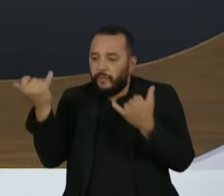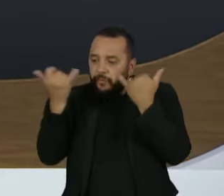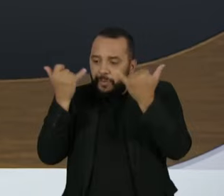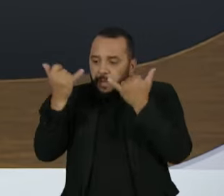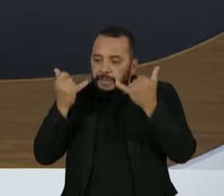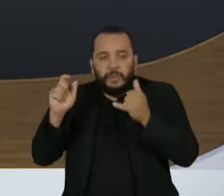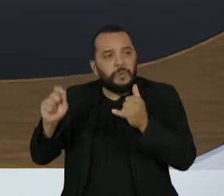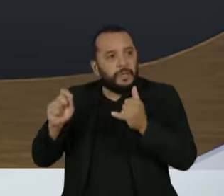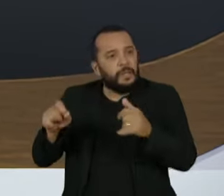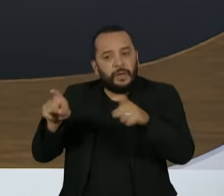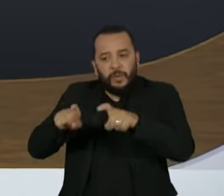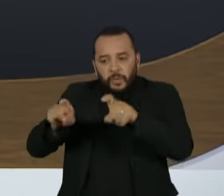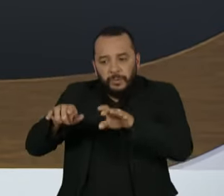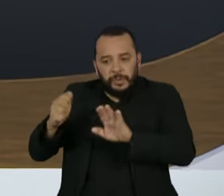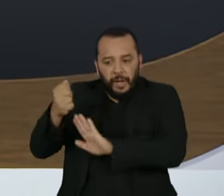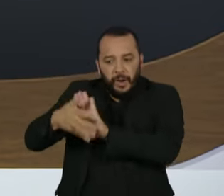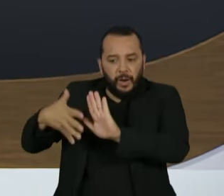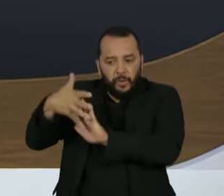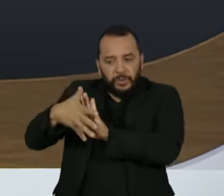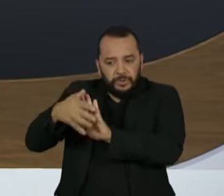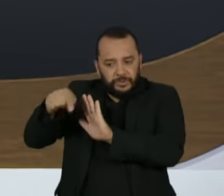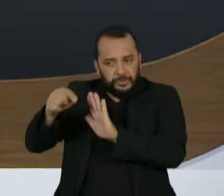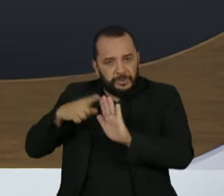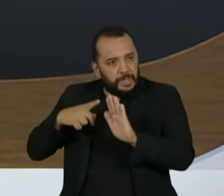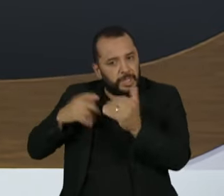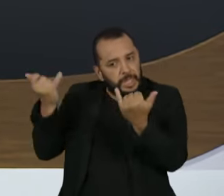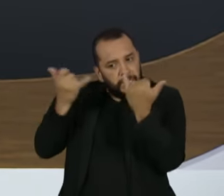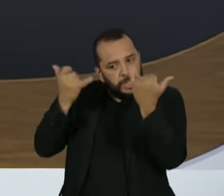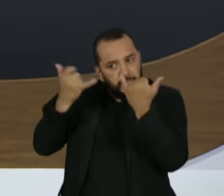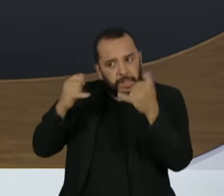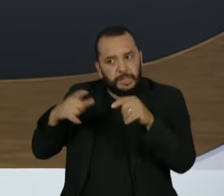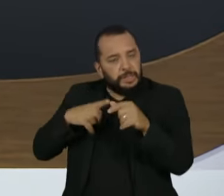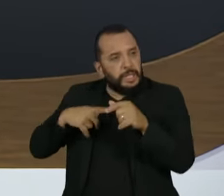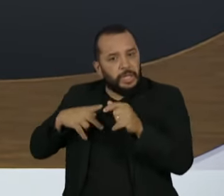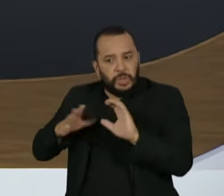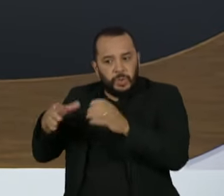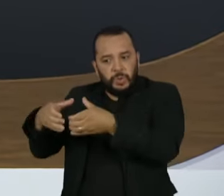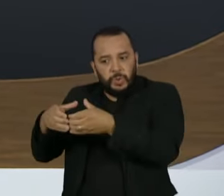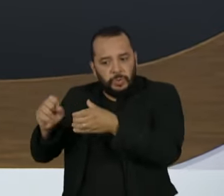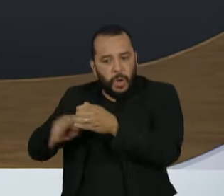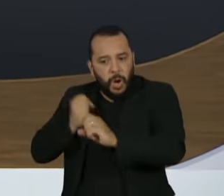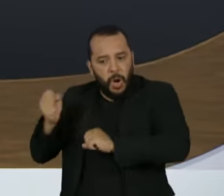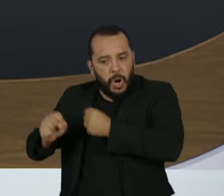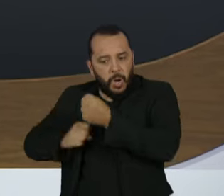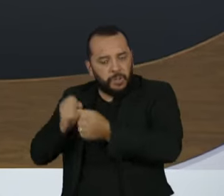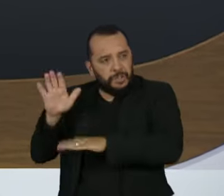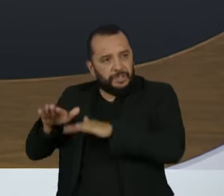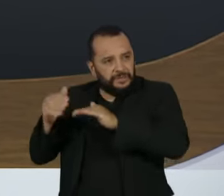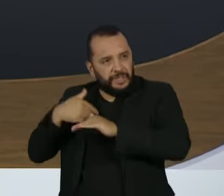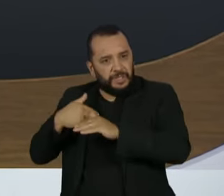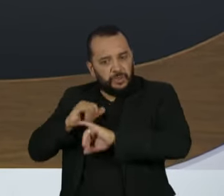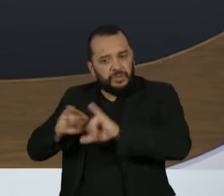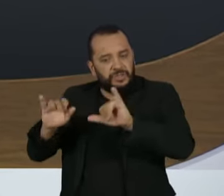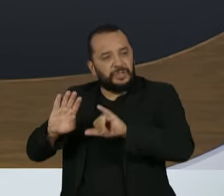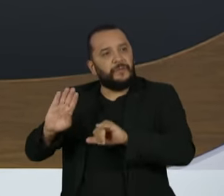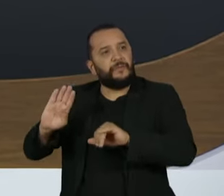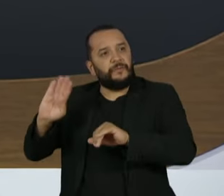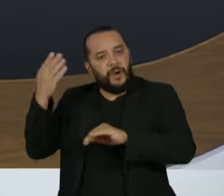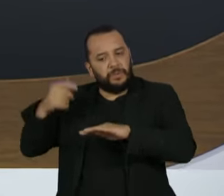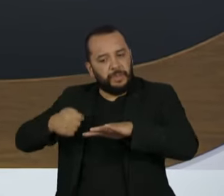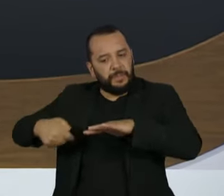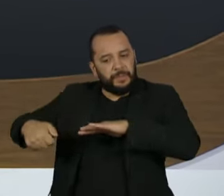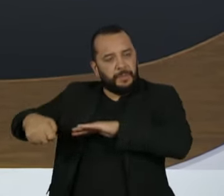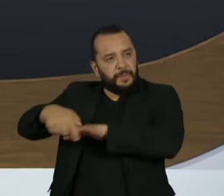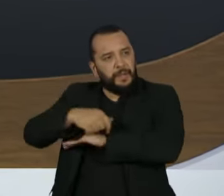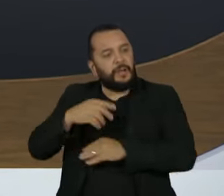e muitas vezes trancadas em bolhas que reproduzem discurso de ódio e desinformação como fazer um